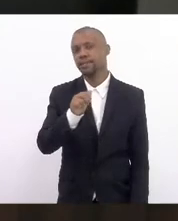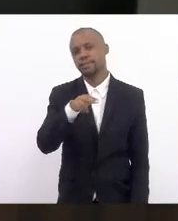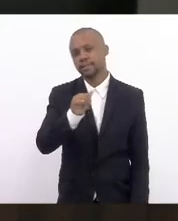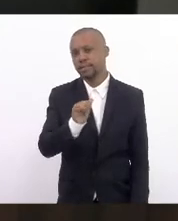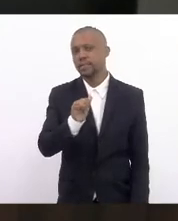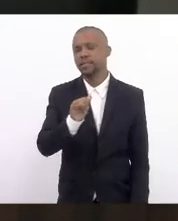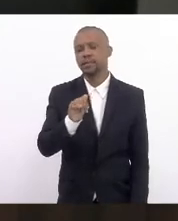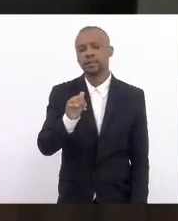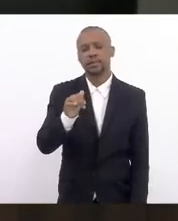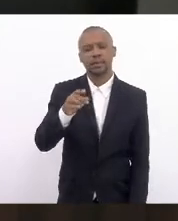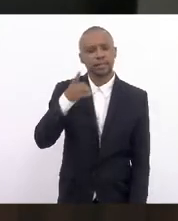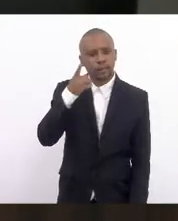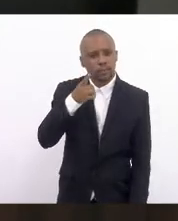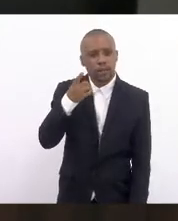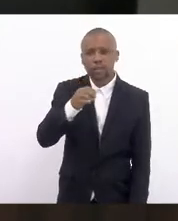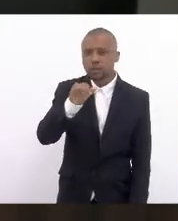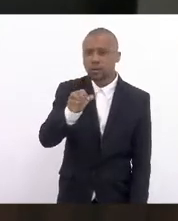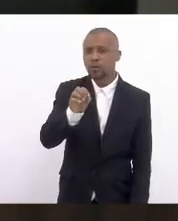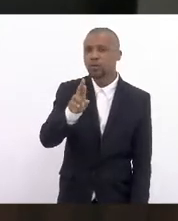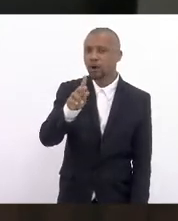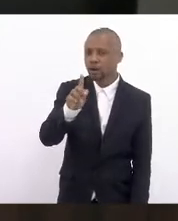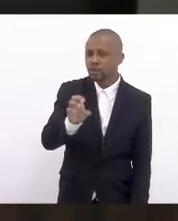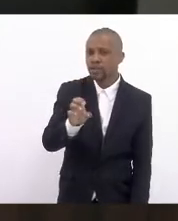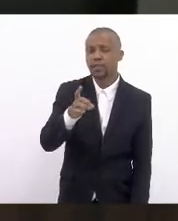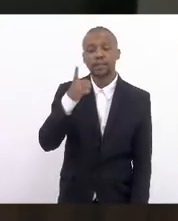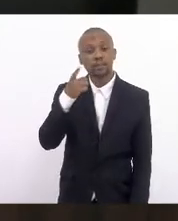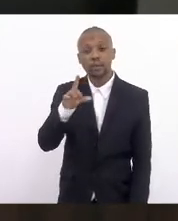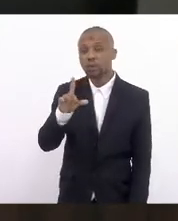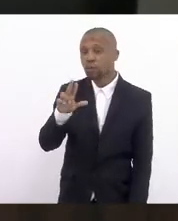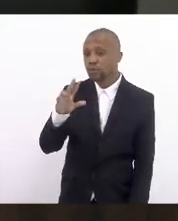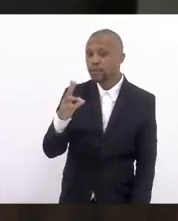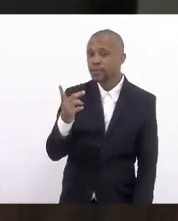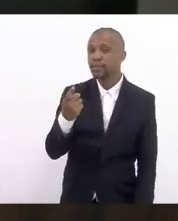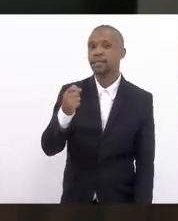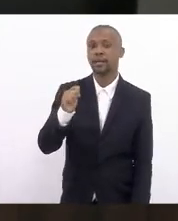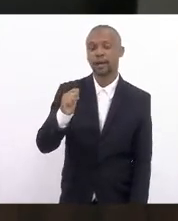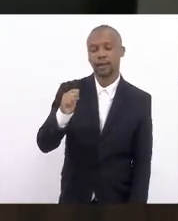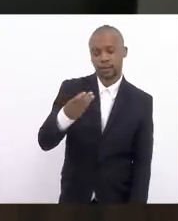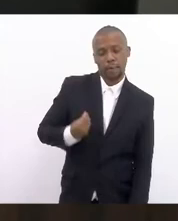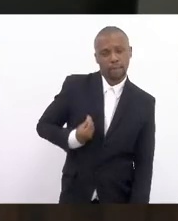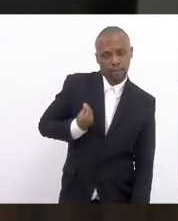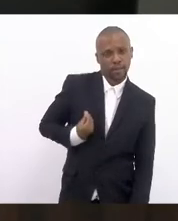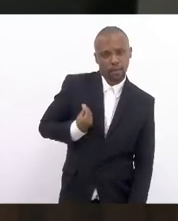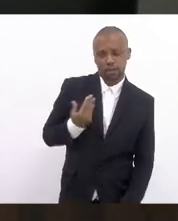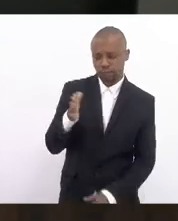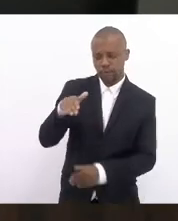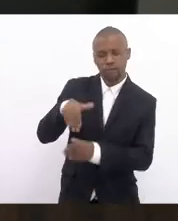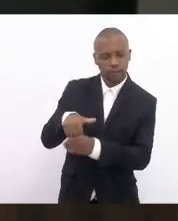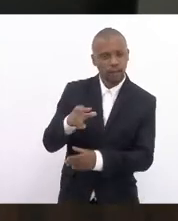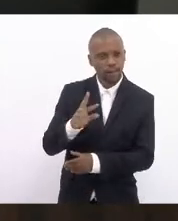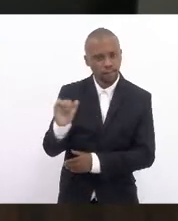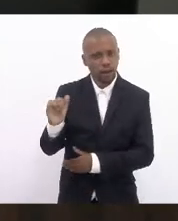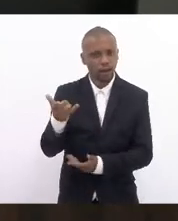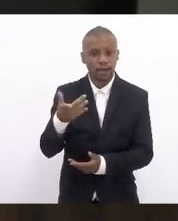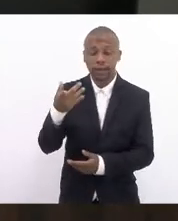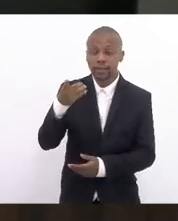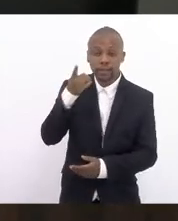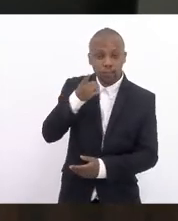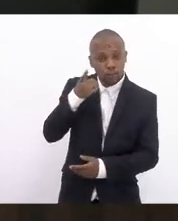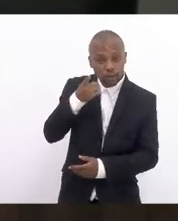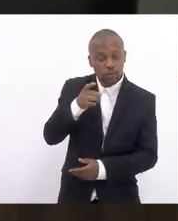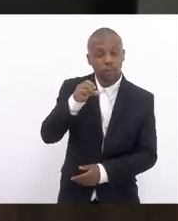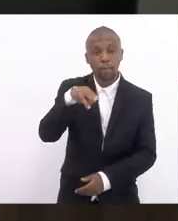Jari, deputado Jorge Felipe Neto, deputada Lucinha presente, e vai votar deputado Luiz Martins, deputado Marcelo